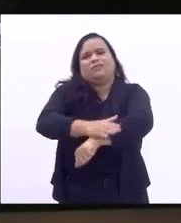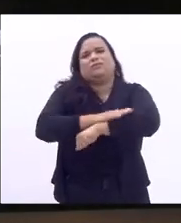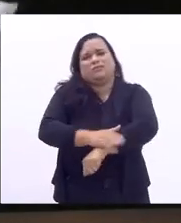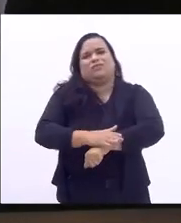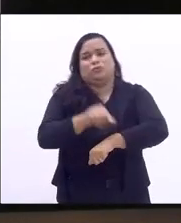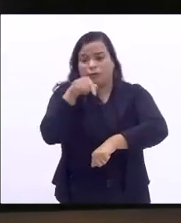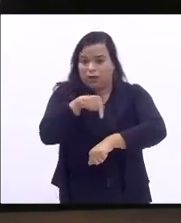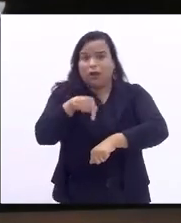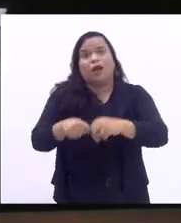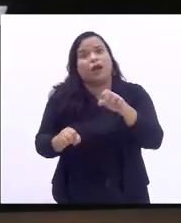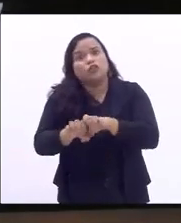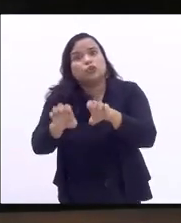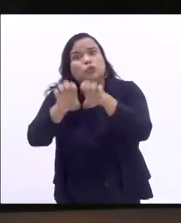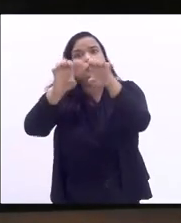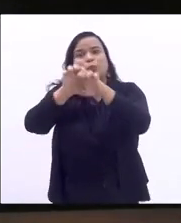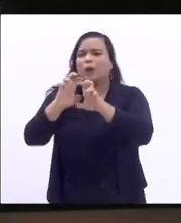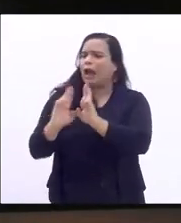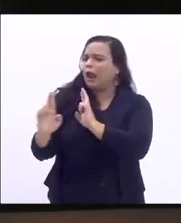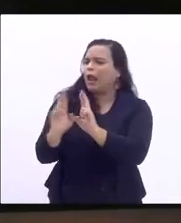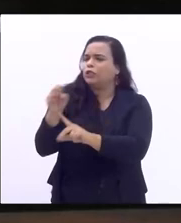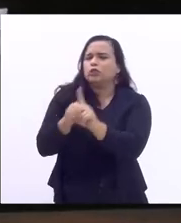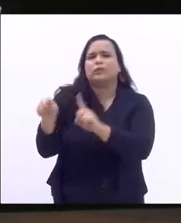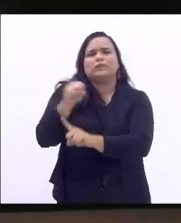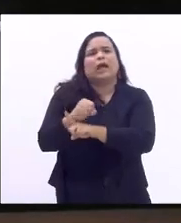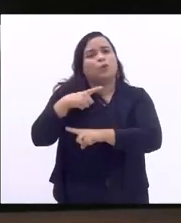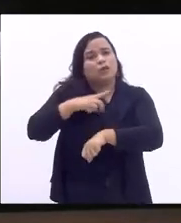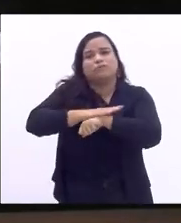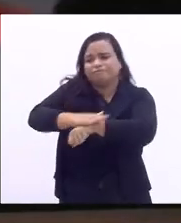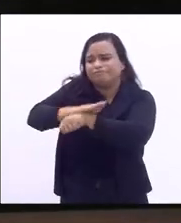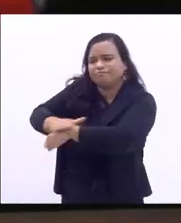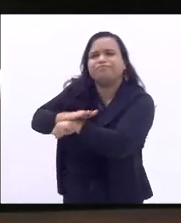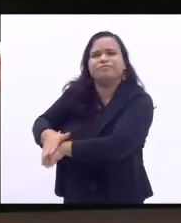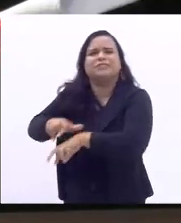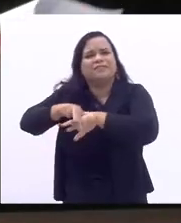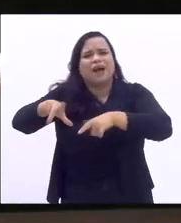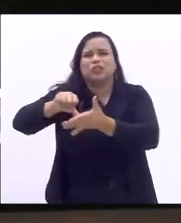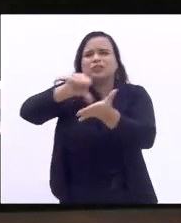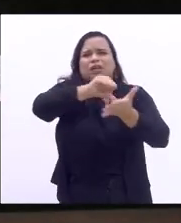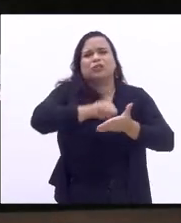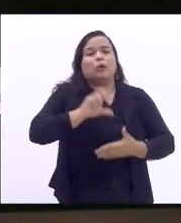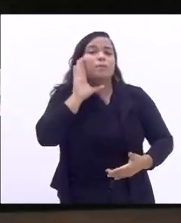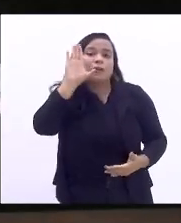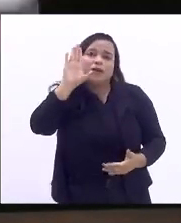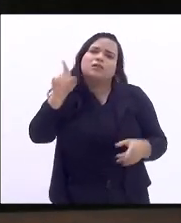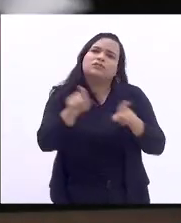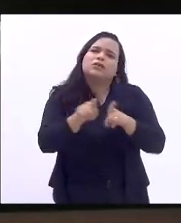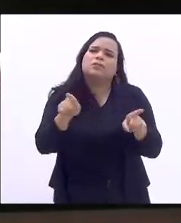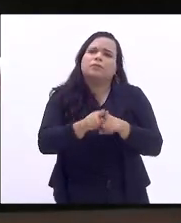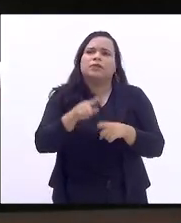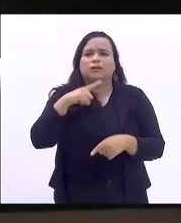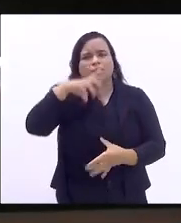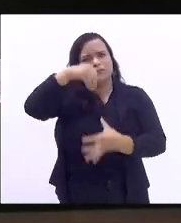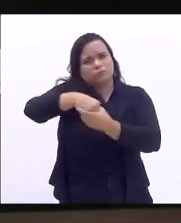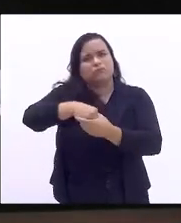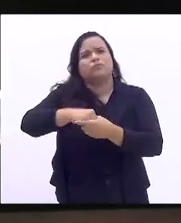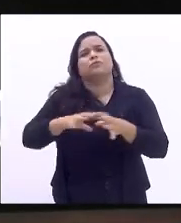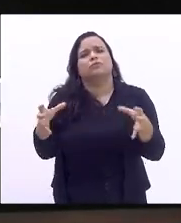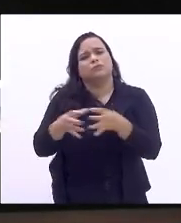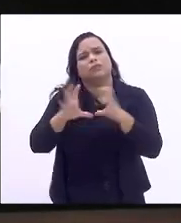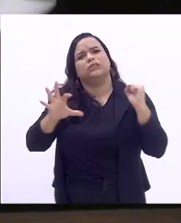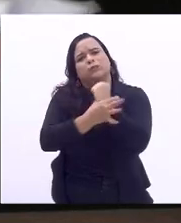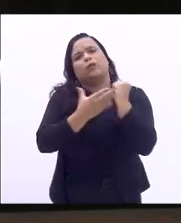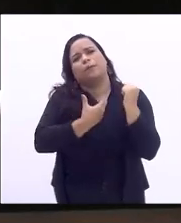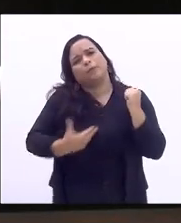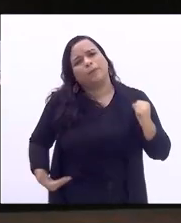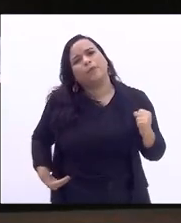no Brasil e estão dispostas em vários setores inclusive o obviamente nas Forças de Segurança